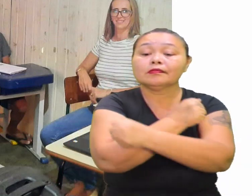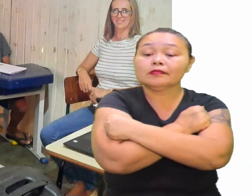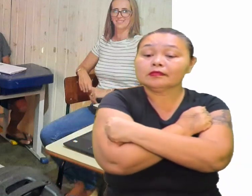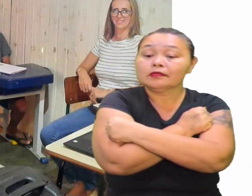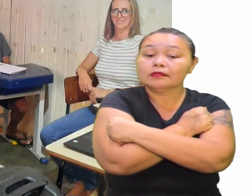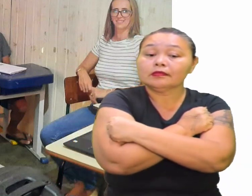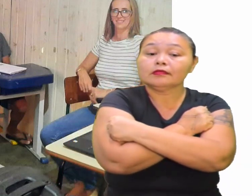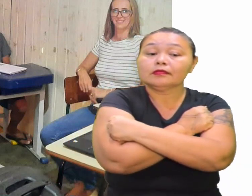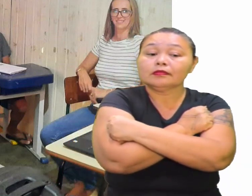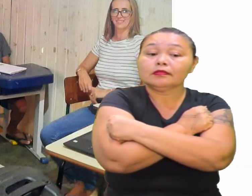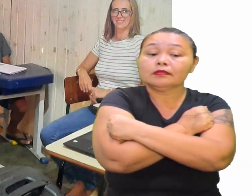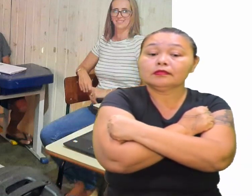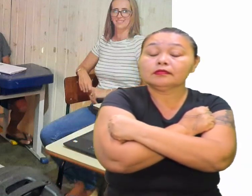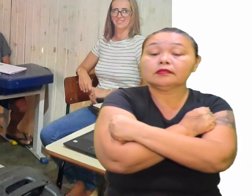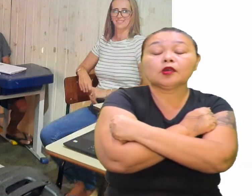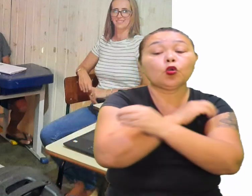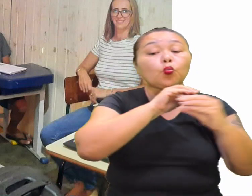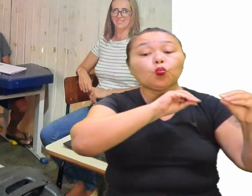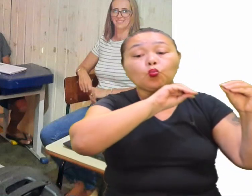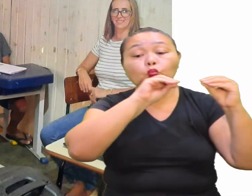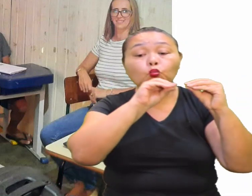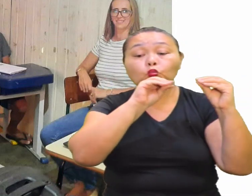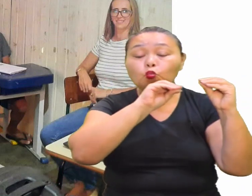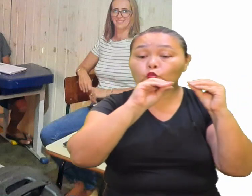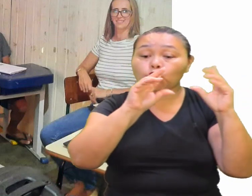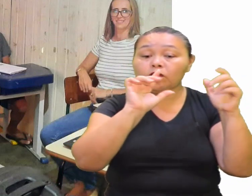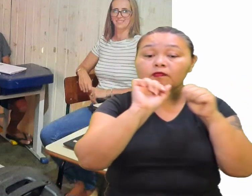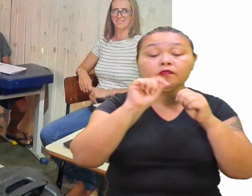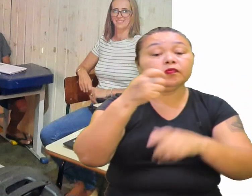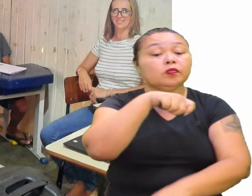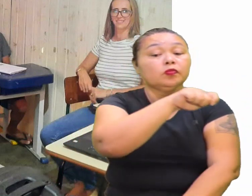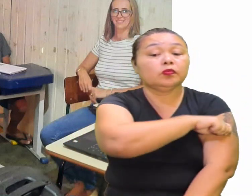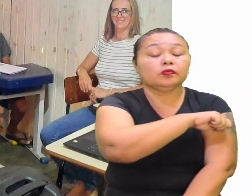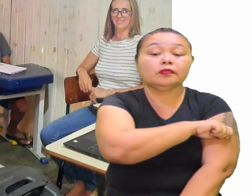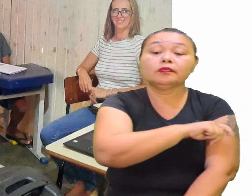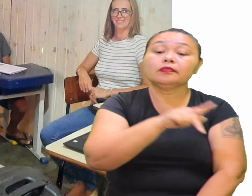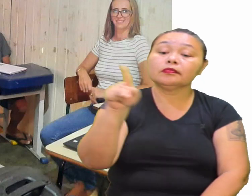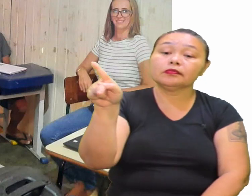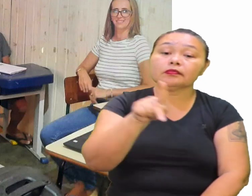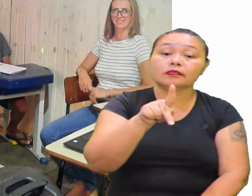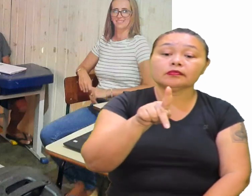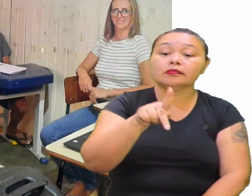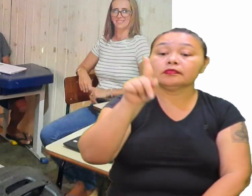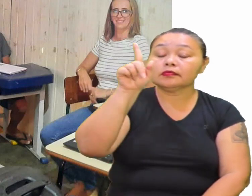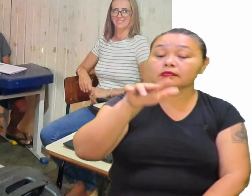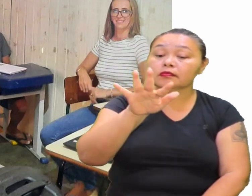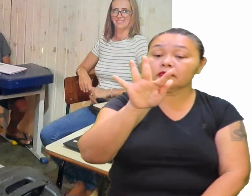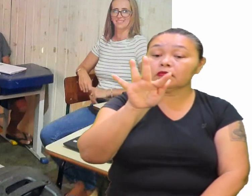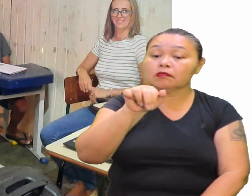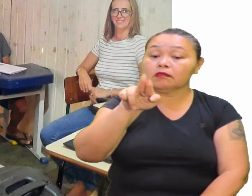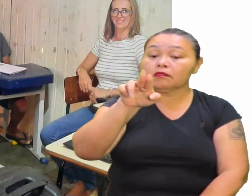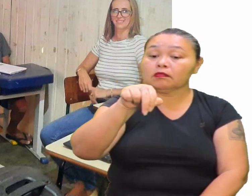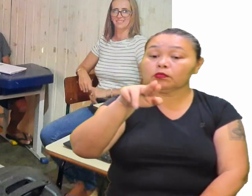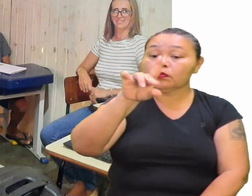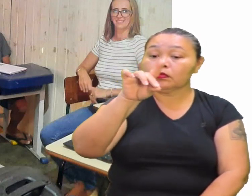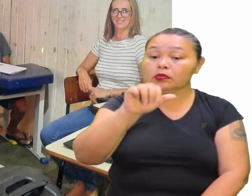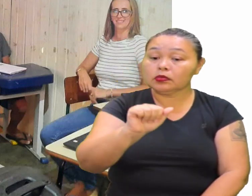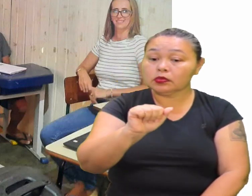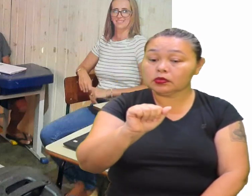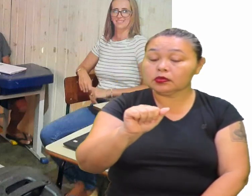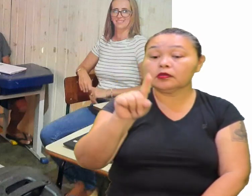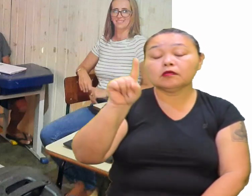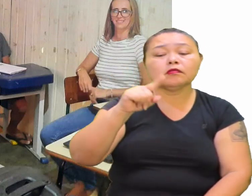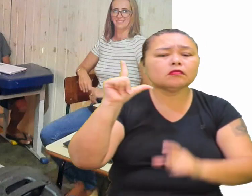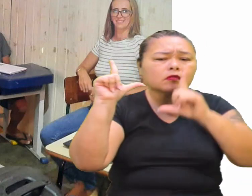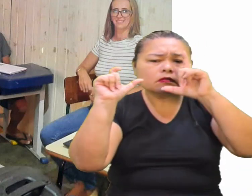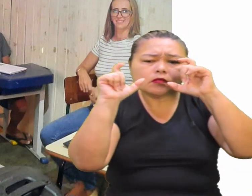muito grande e um beijo apertado para os alunos da professora Fernanda Will, né? Ela mandou a